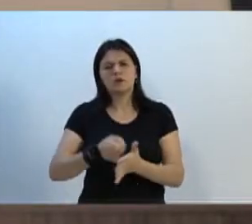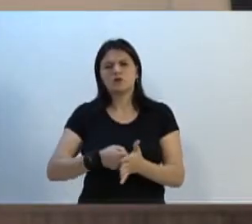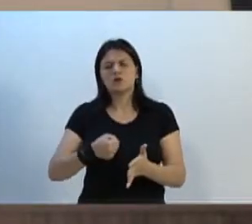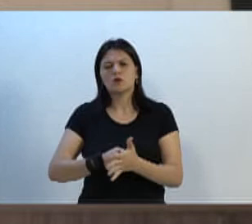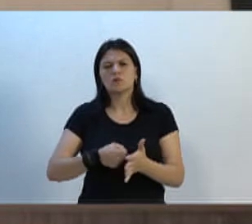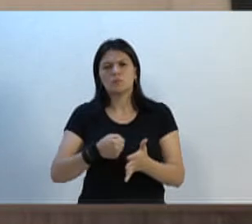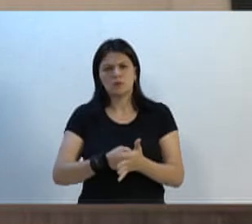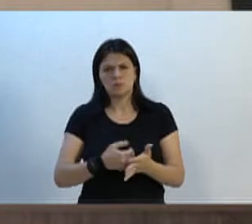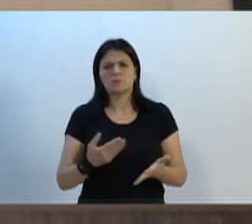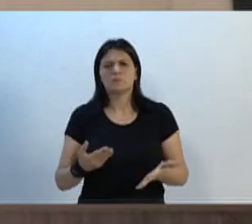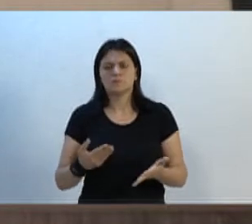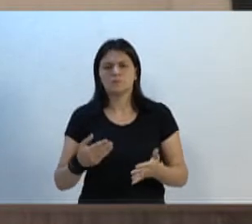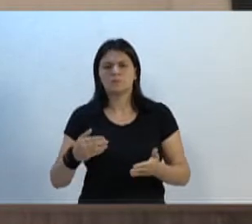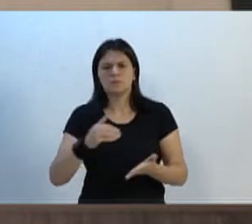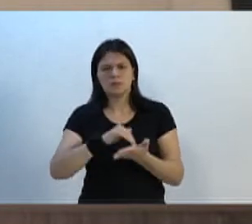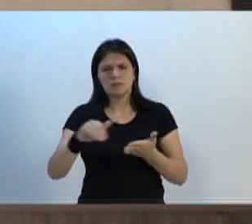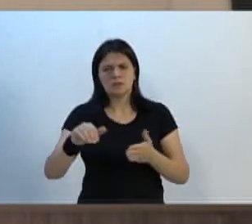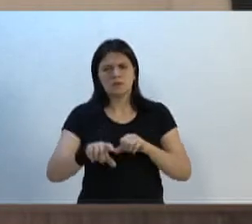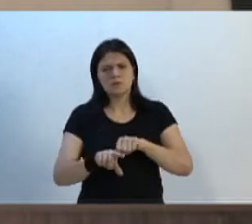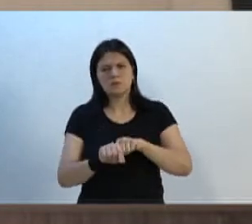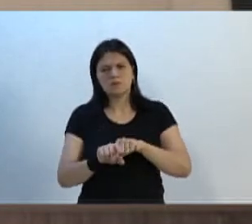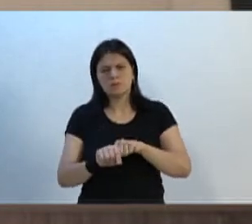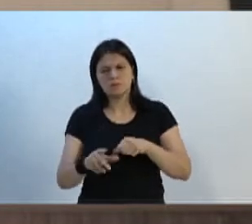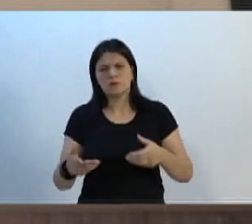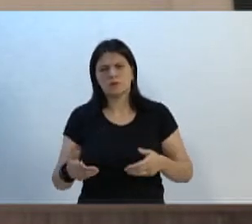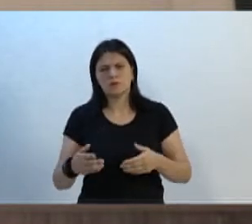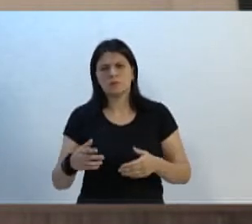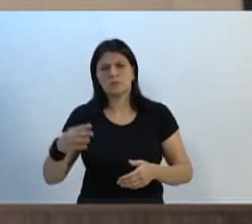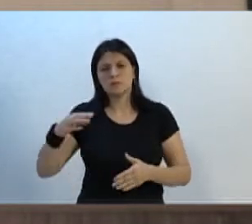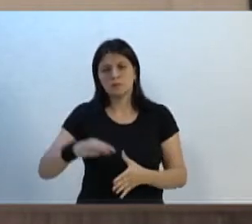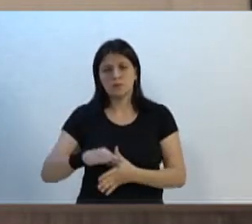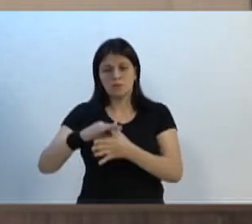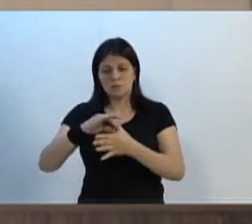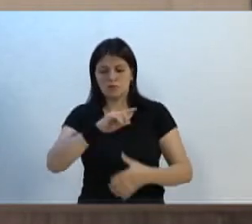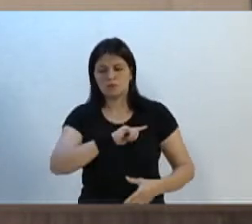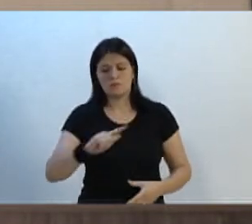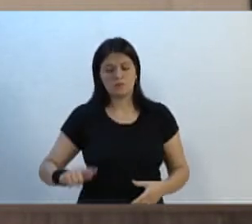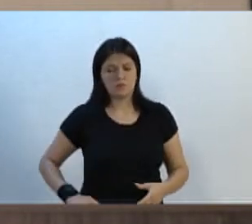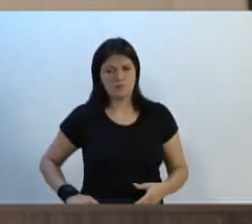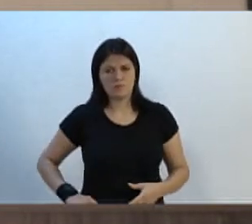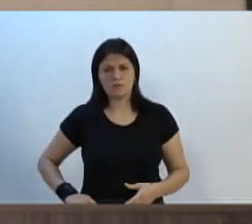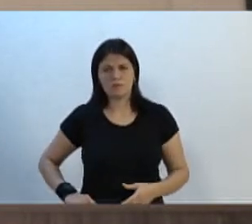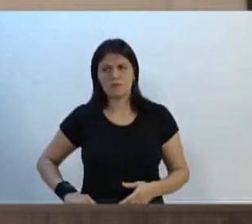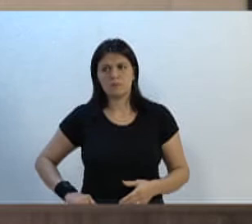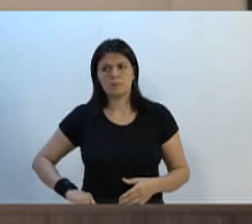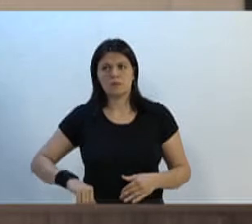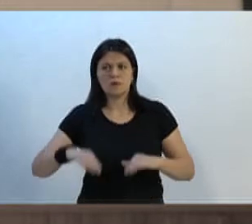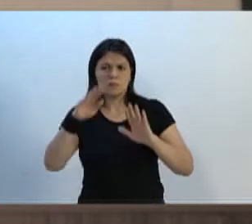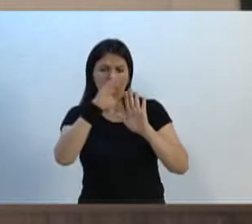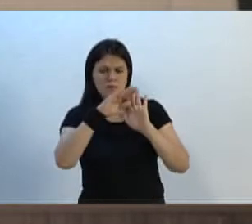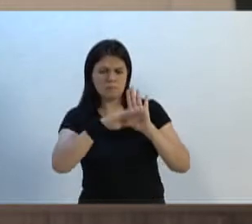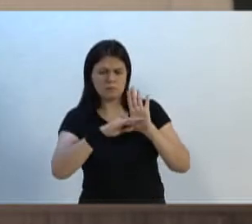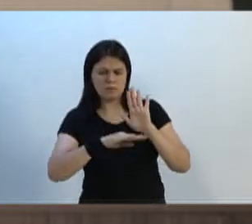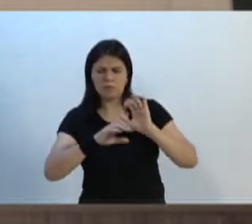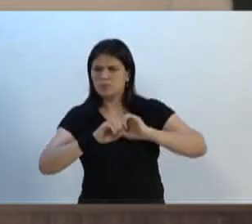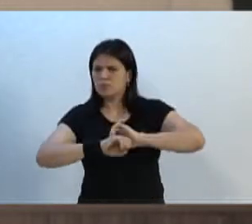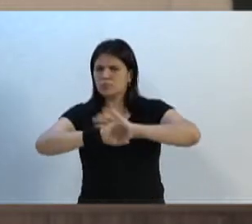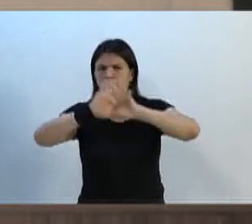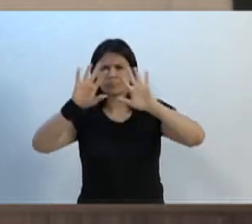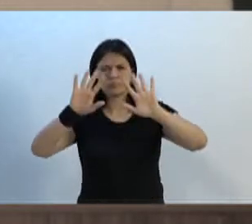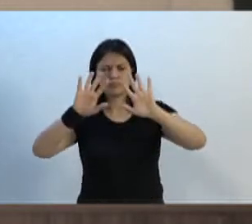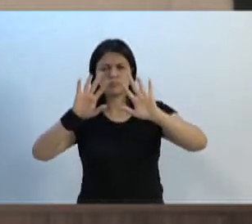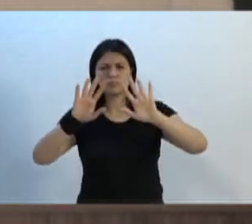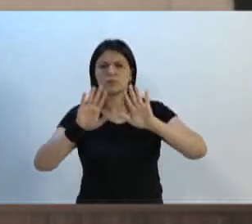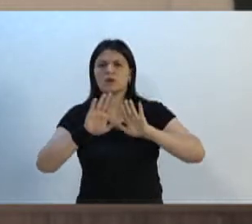isso da secretaria de educação tá aqui o líder do governo tá aqui para que esses para que esses dados sejam o mais transparente possível